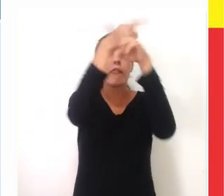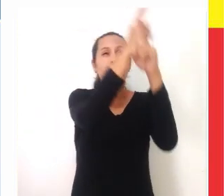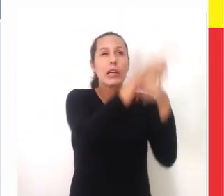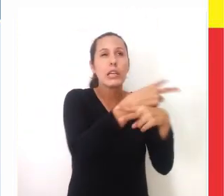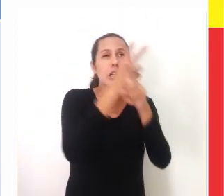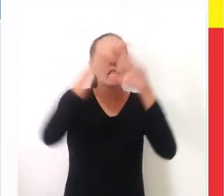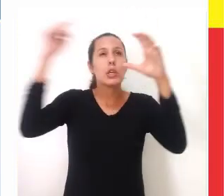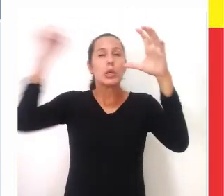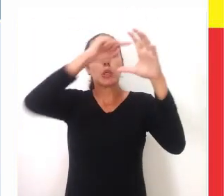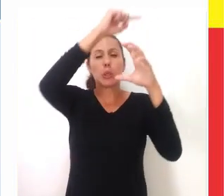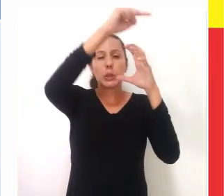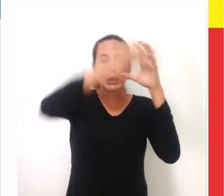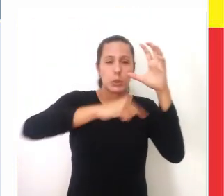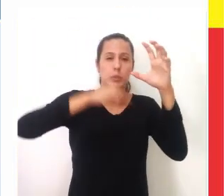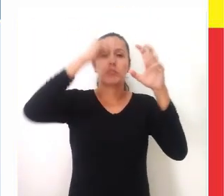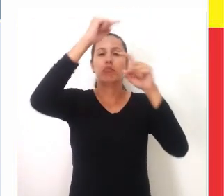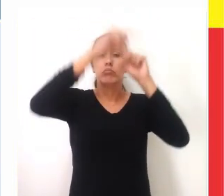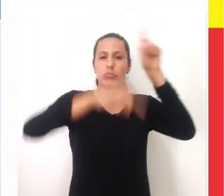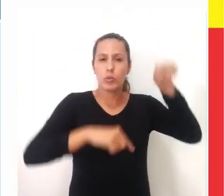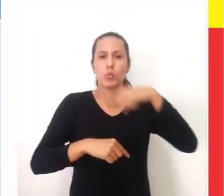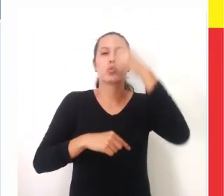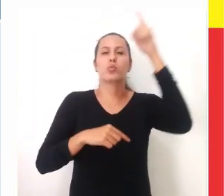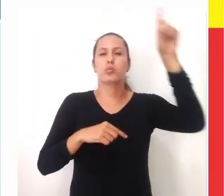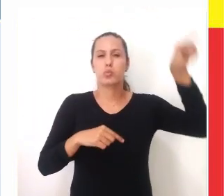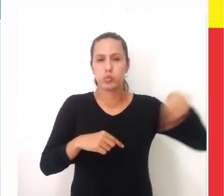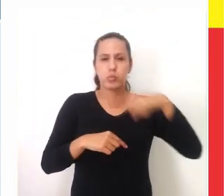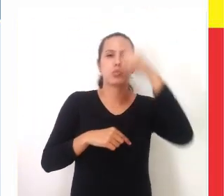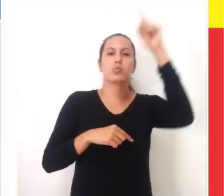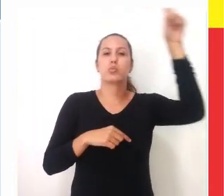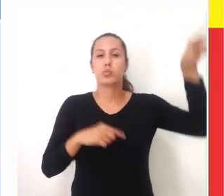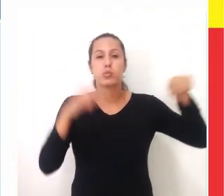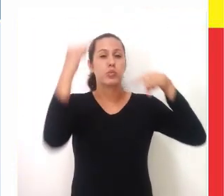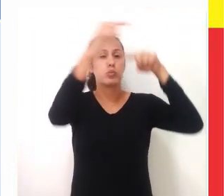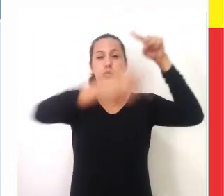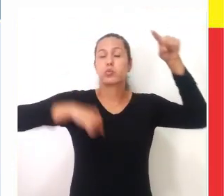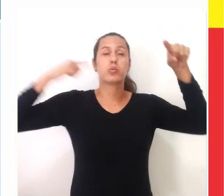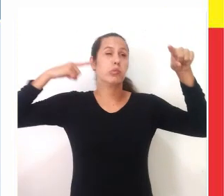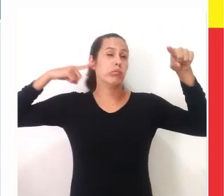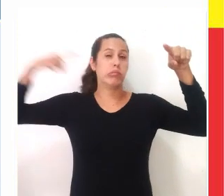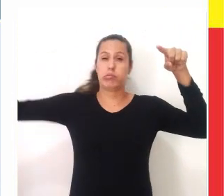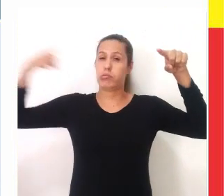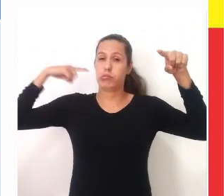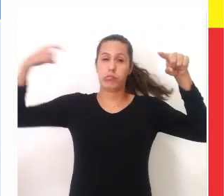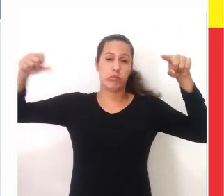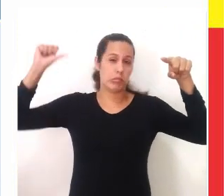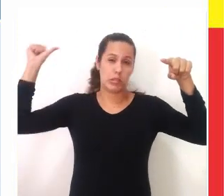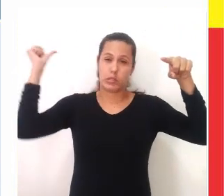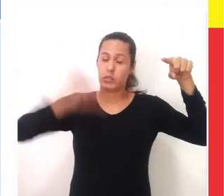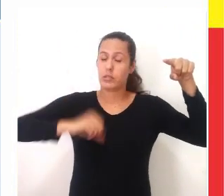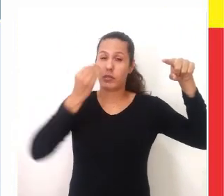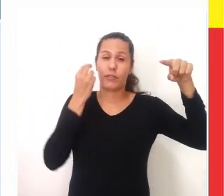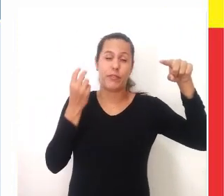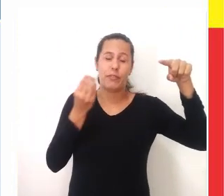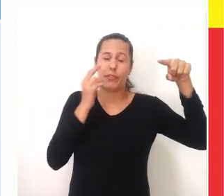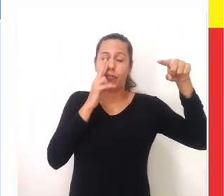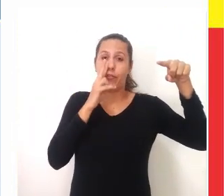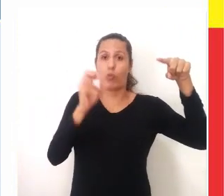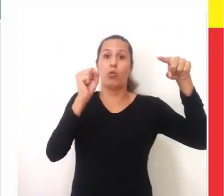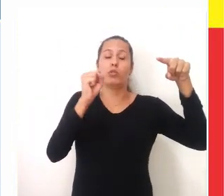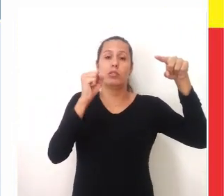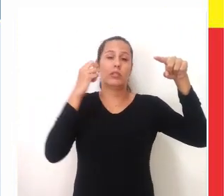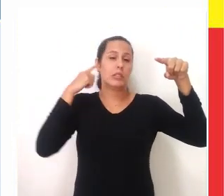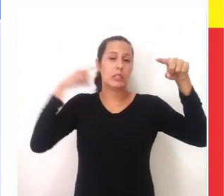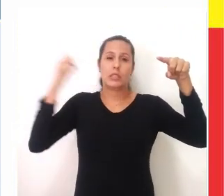gerando energia elétrica, o barulho é imenso das turbinas. E aí,